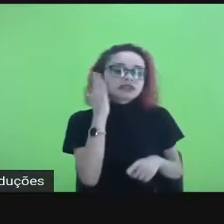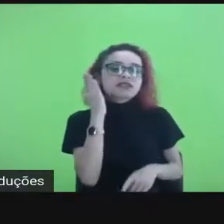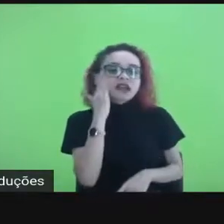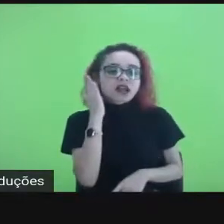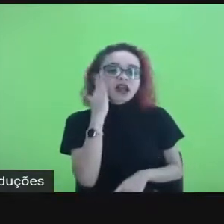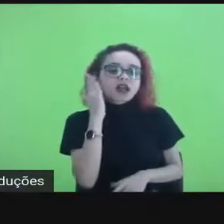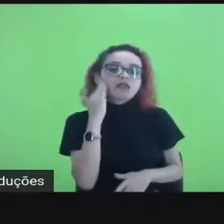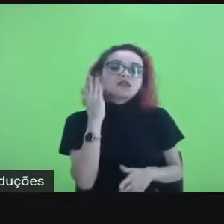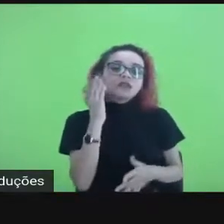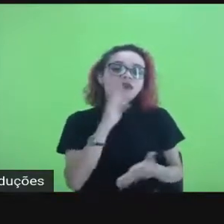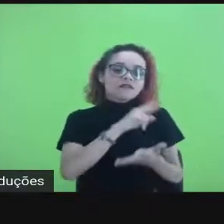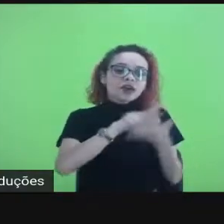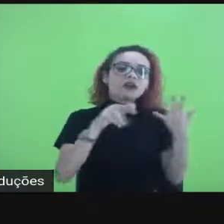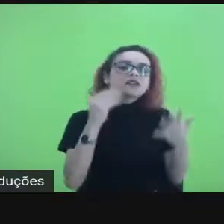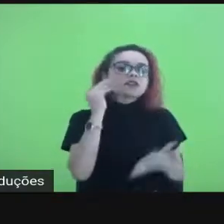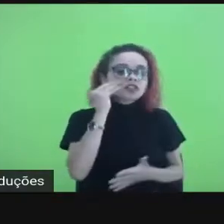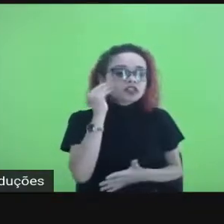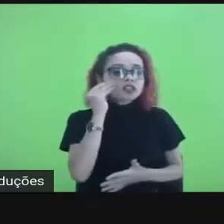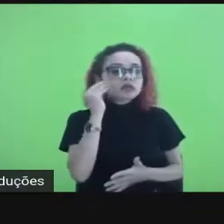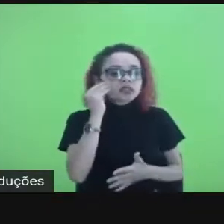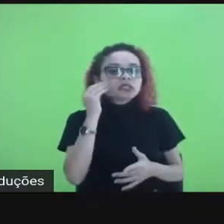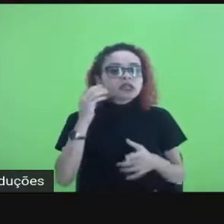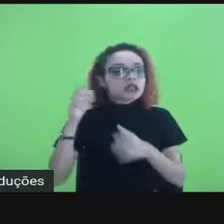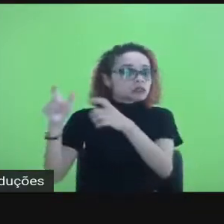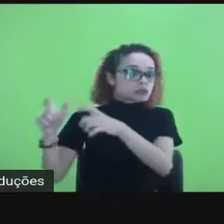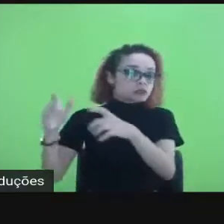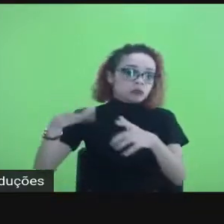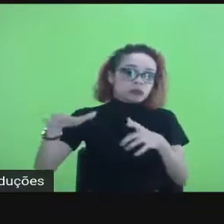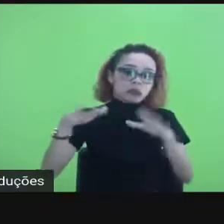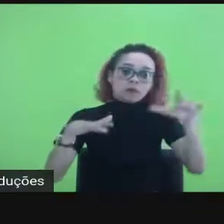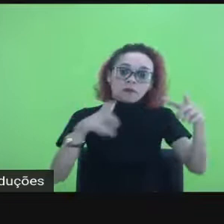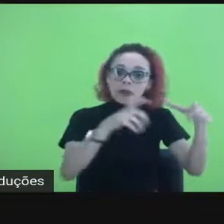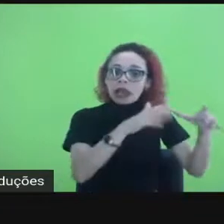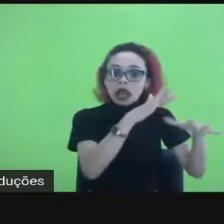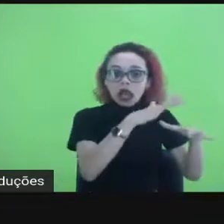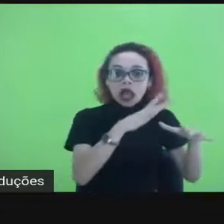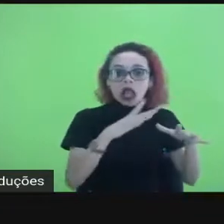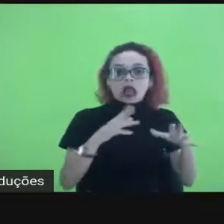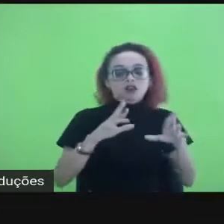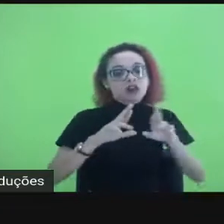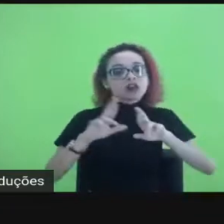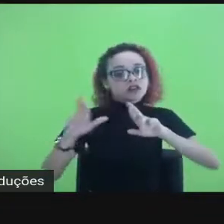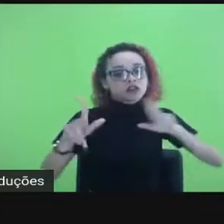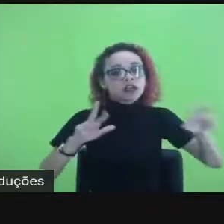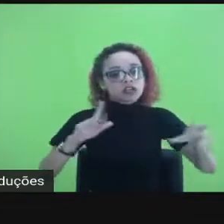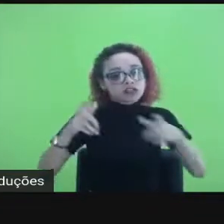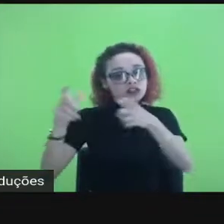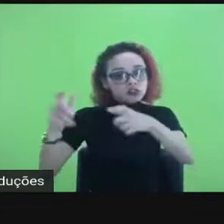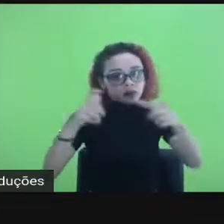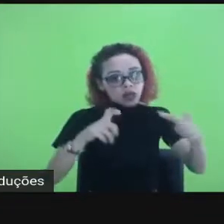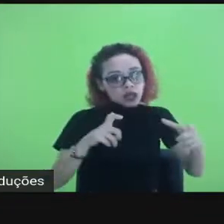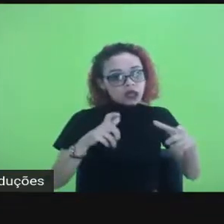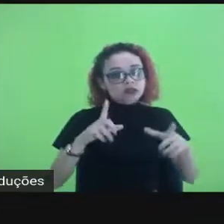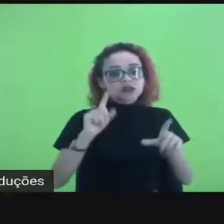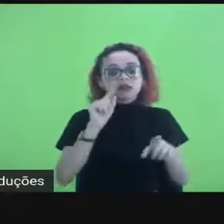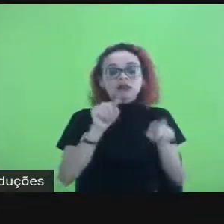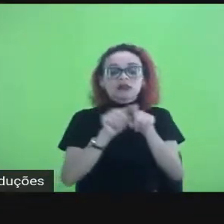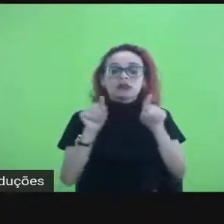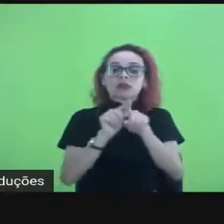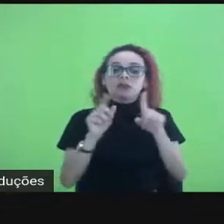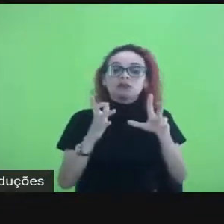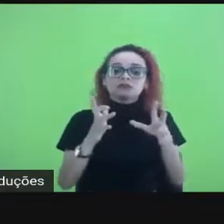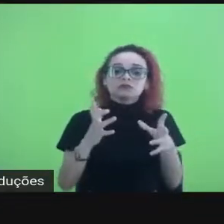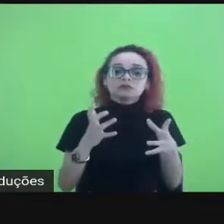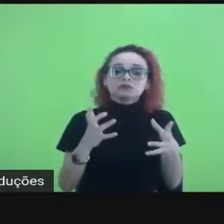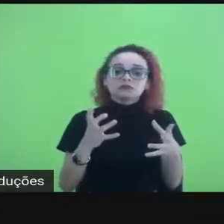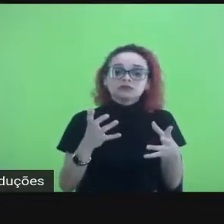de experiências, né, espaciais, né, que o meu foco é na parte espacial, que afetam também a